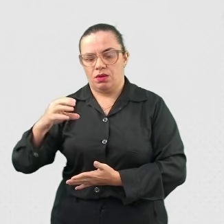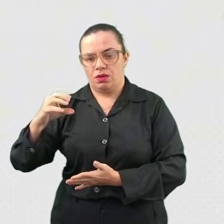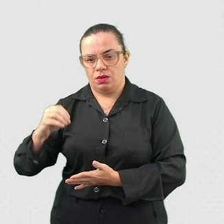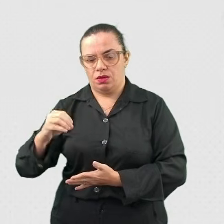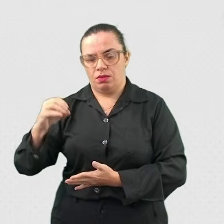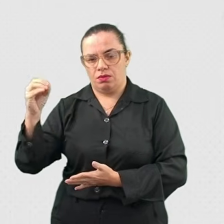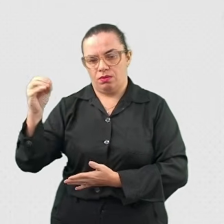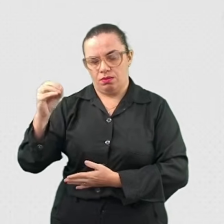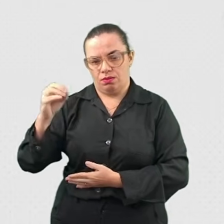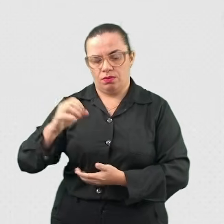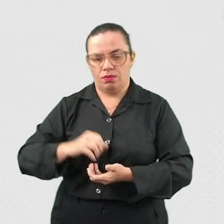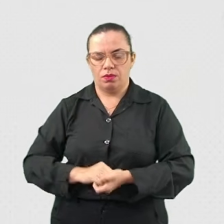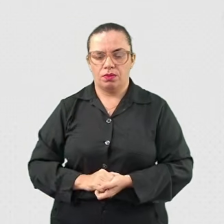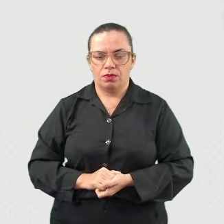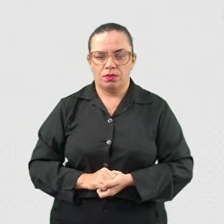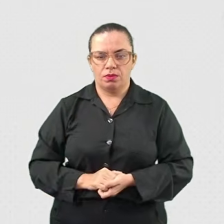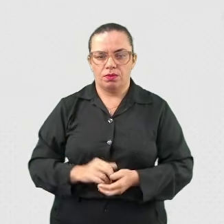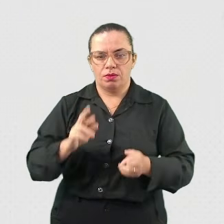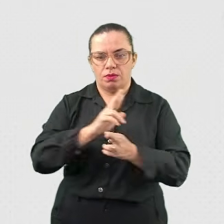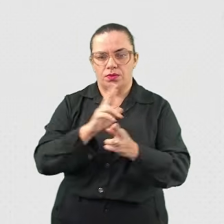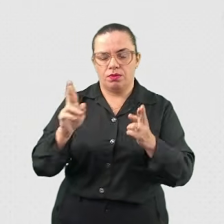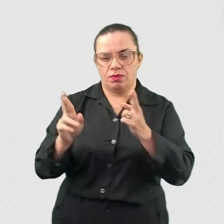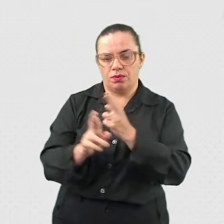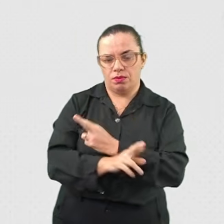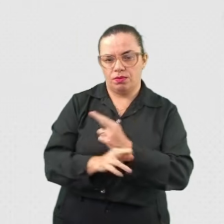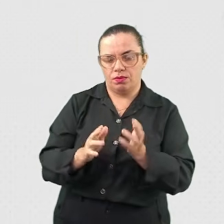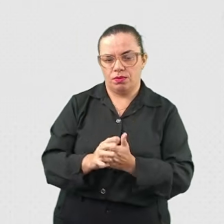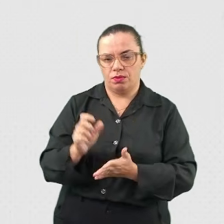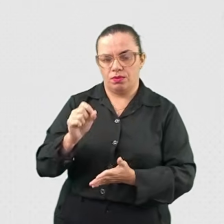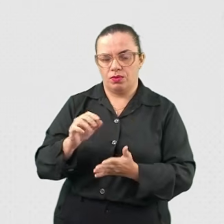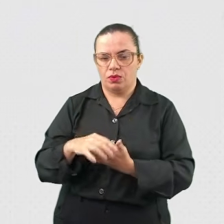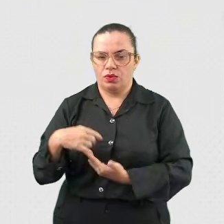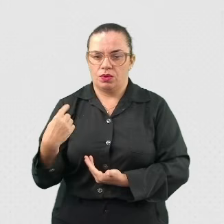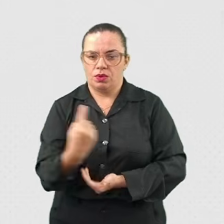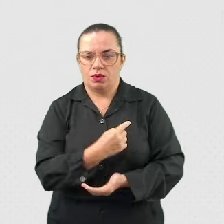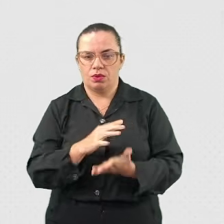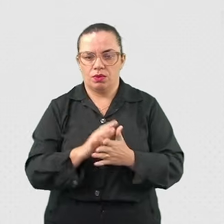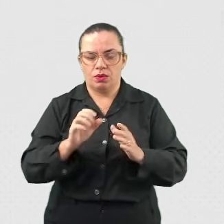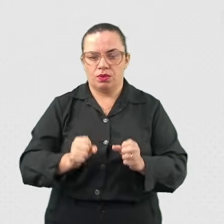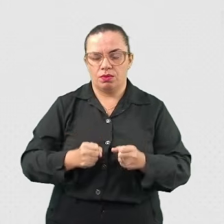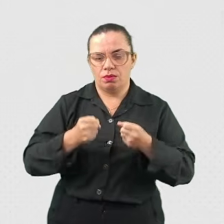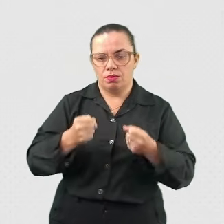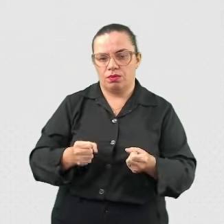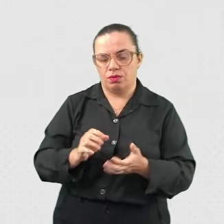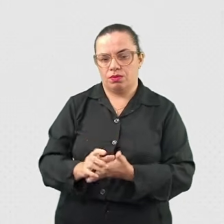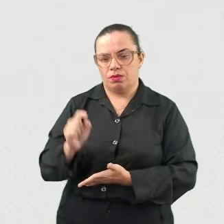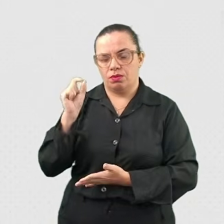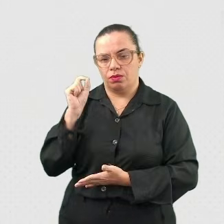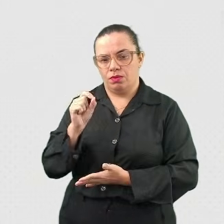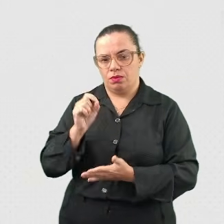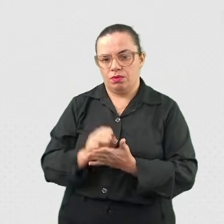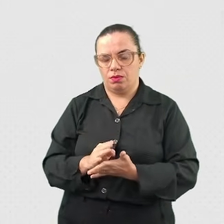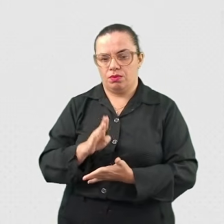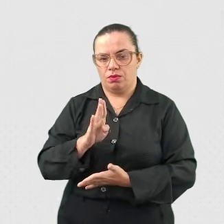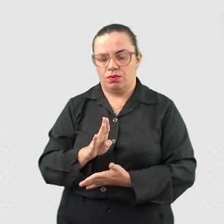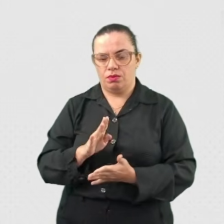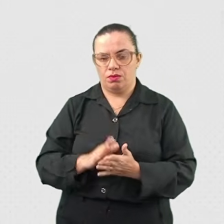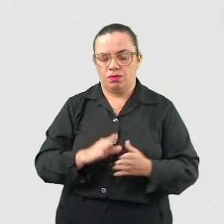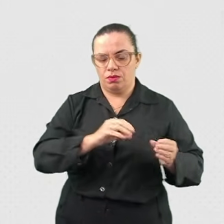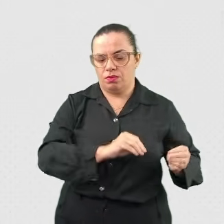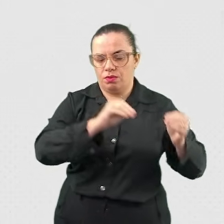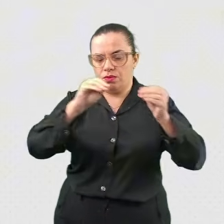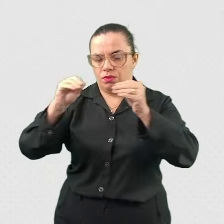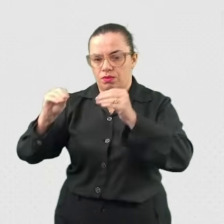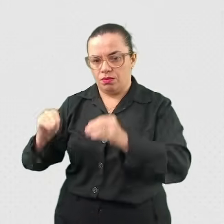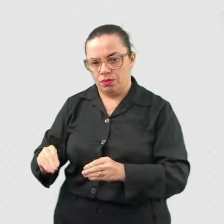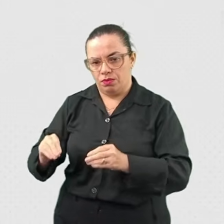360 graus. Dessa relação aqui, turminha, nós podemos extrair que, se eu mandar o beta para o segundo lembro, você tem